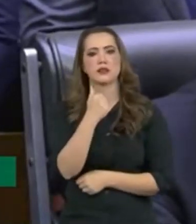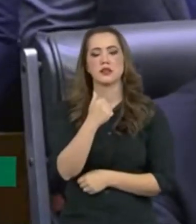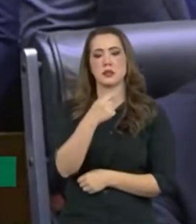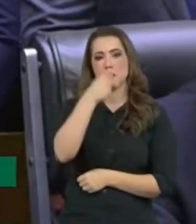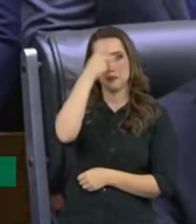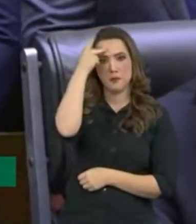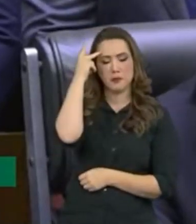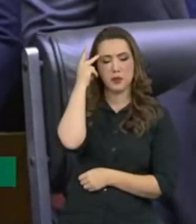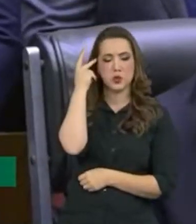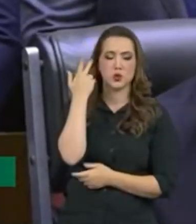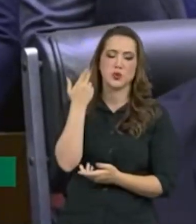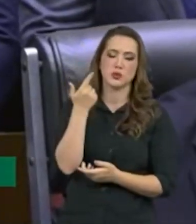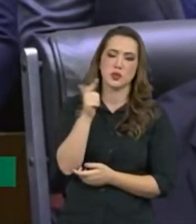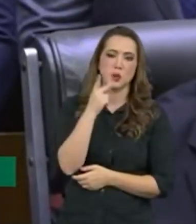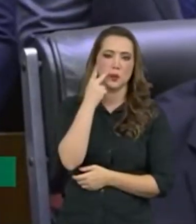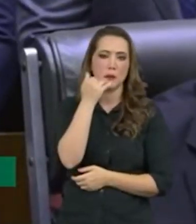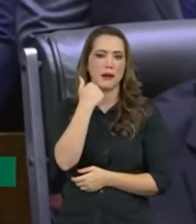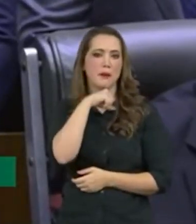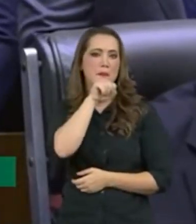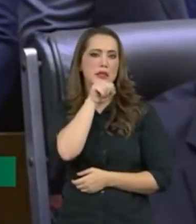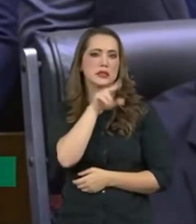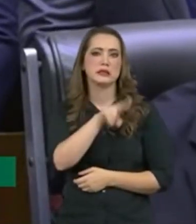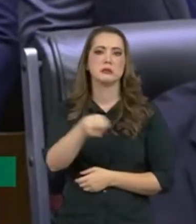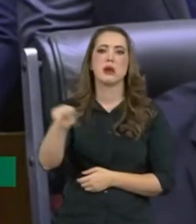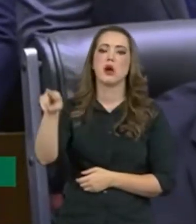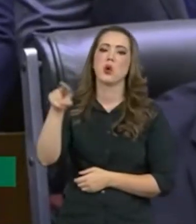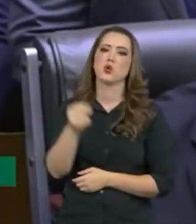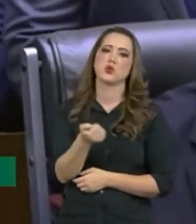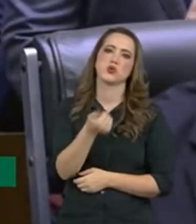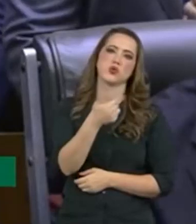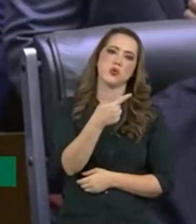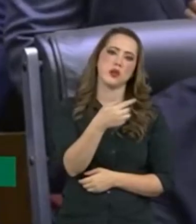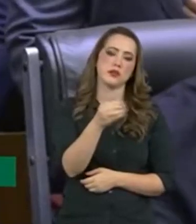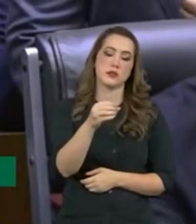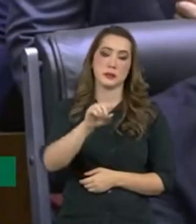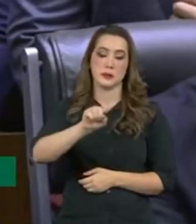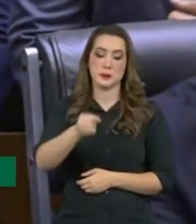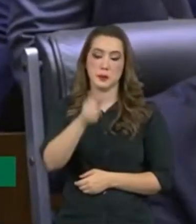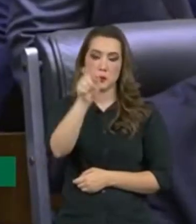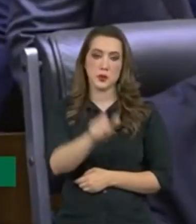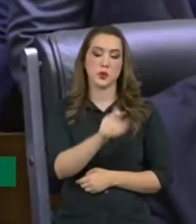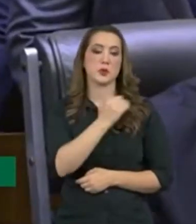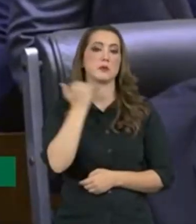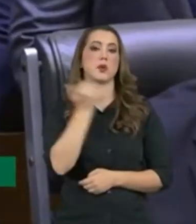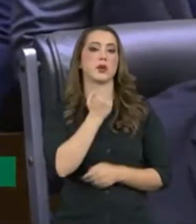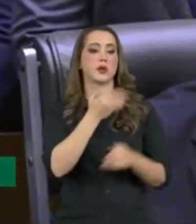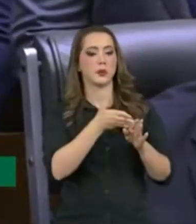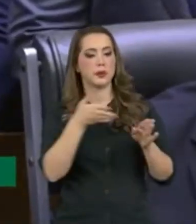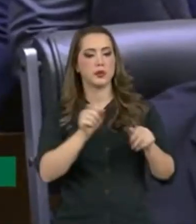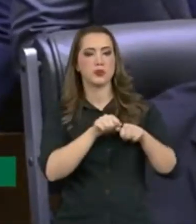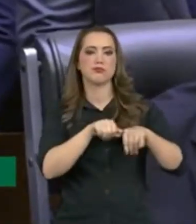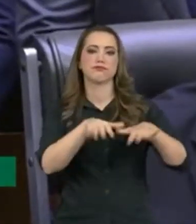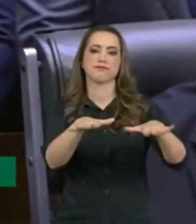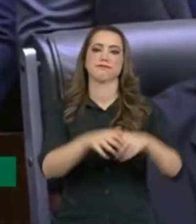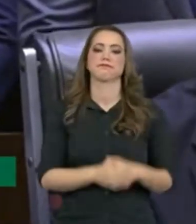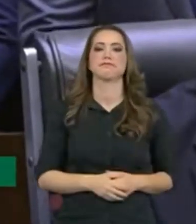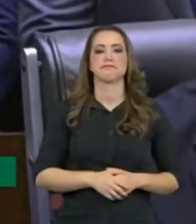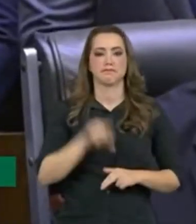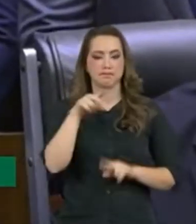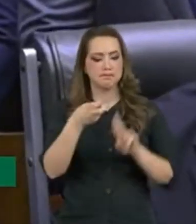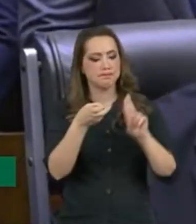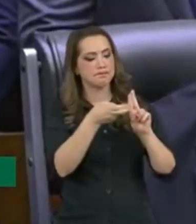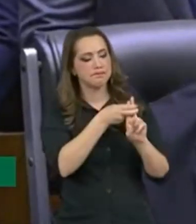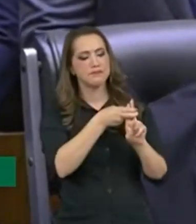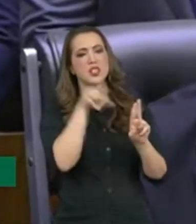órfãos, irmãos e irmãs de quase 700 mil vítimas da pandemia. O SUS